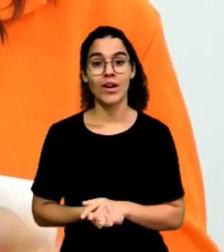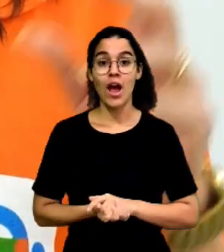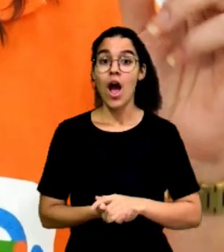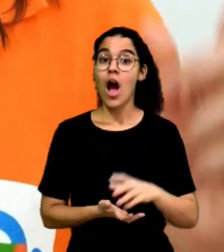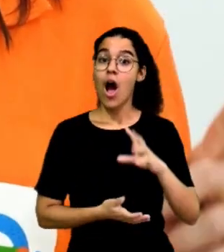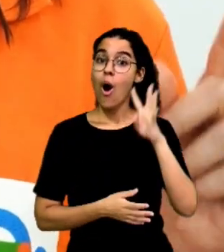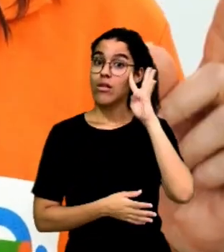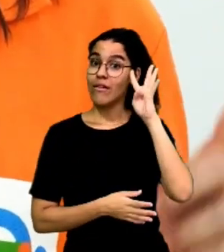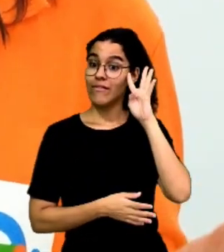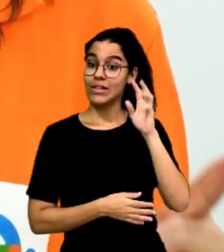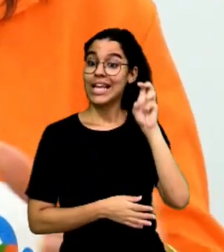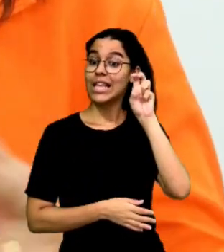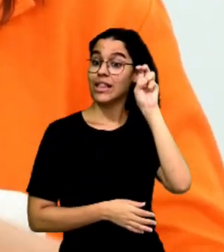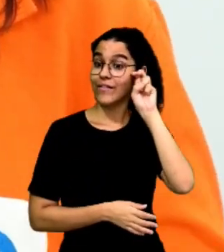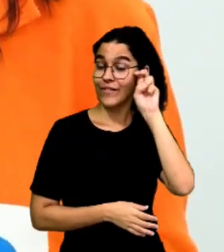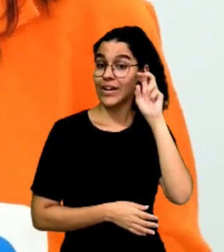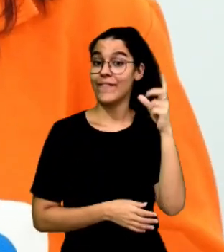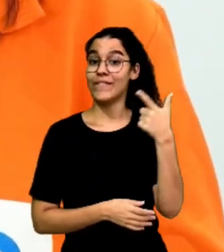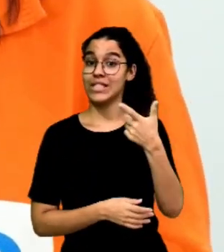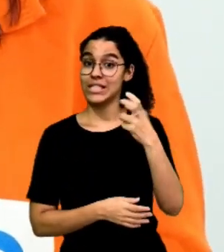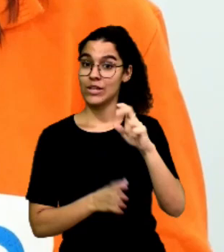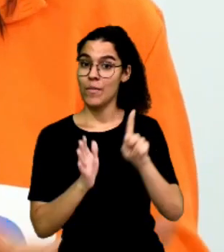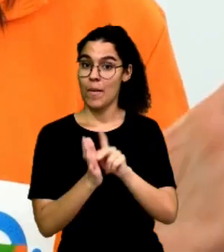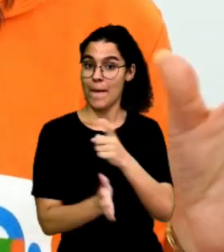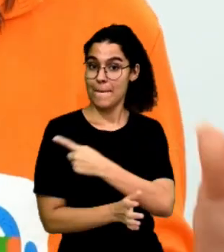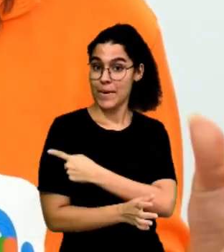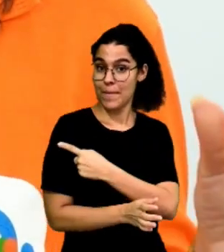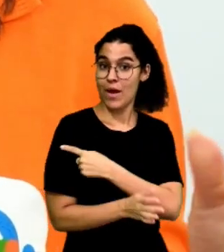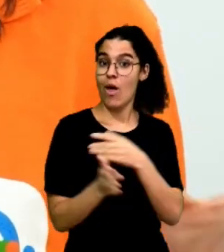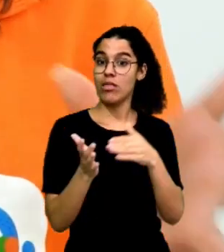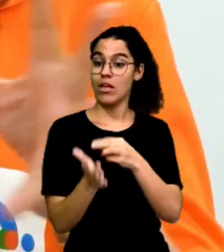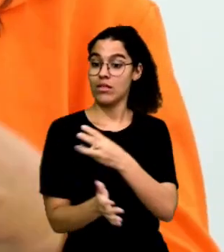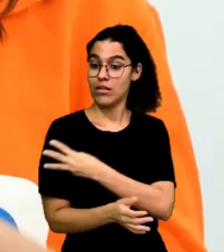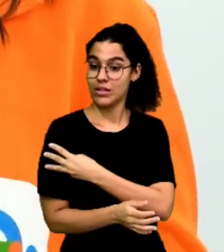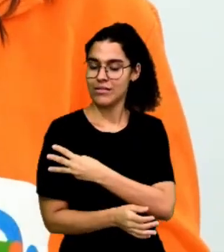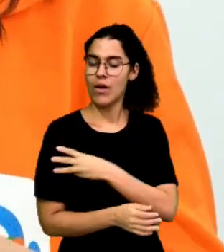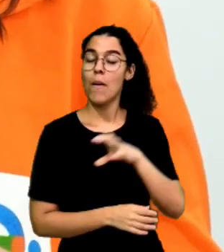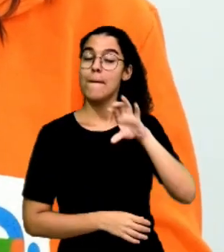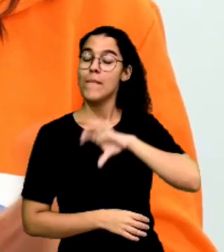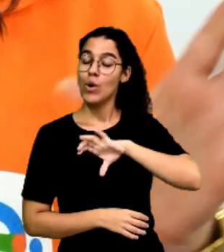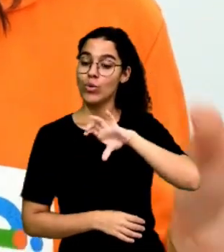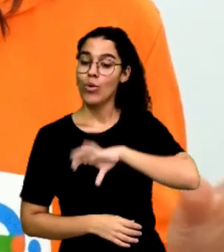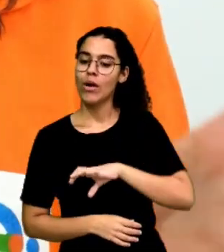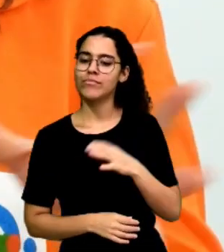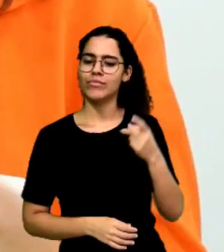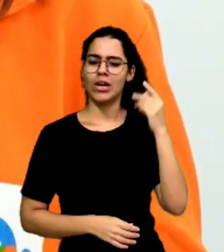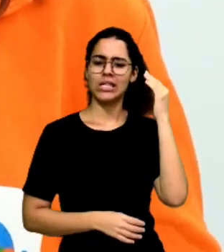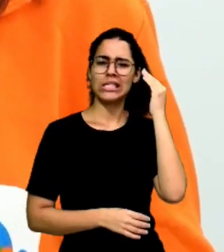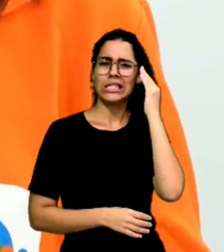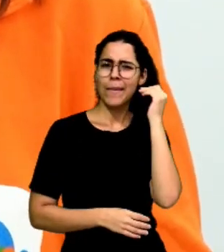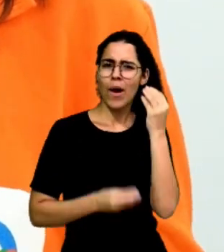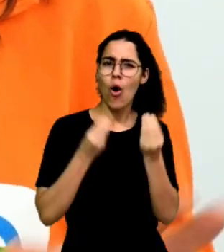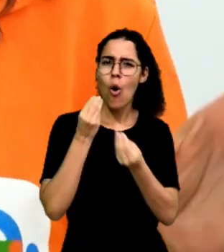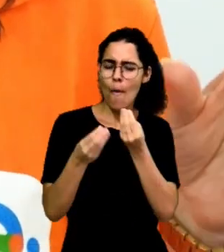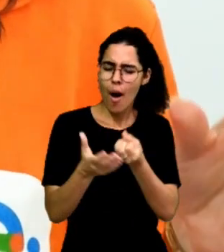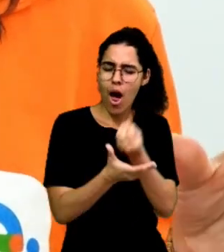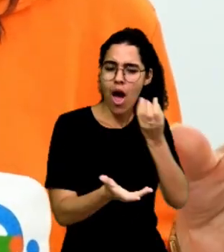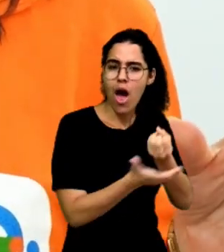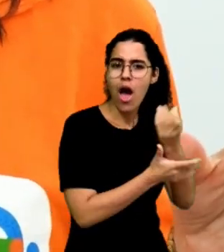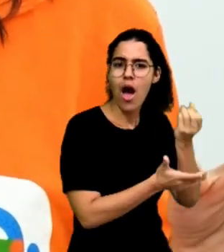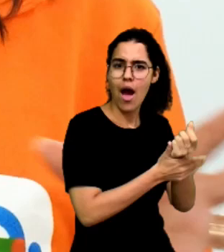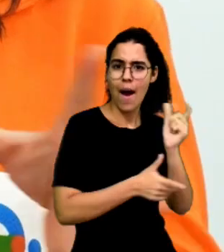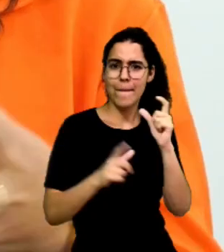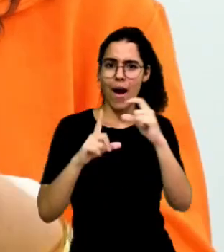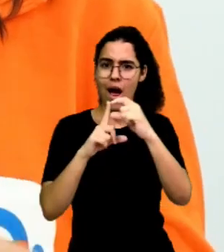os estudantes do primeiro ao terceiro ano, os conteúdos serão, em língua portuguesa, vamos saber mais sobre a formação de palavras. E